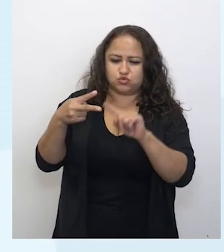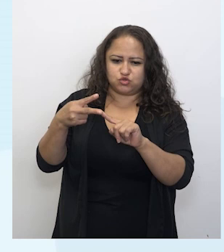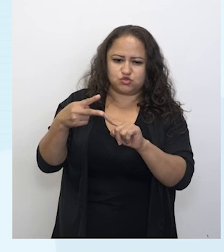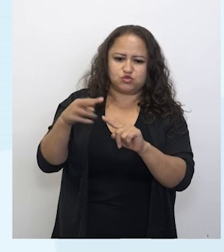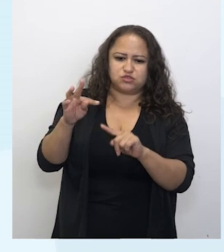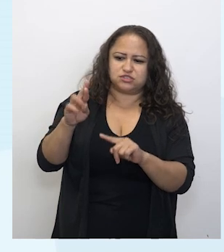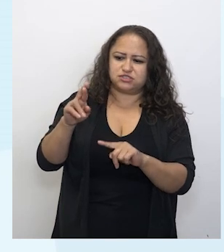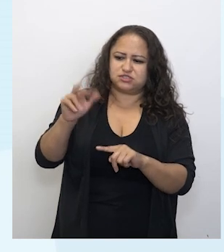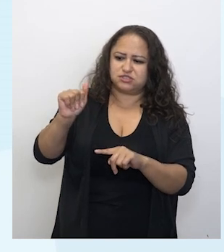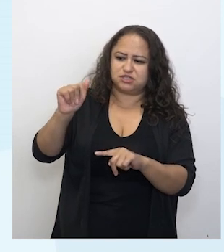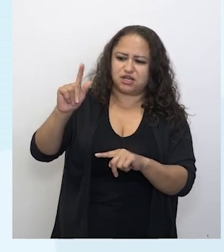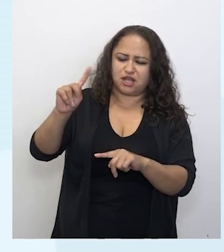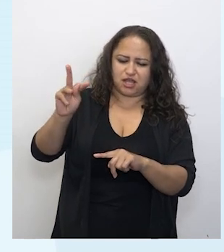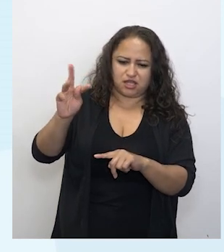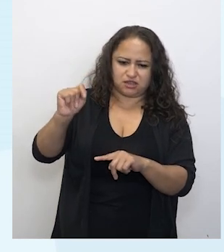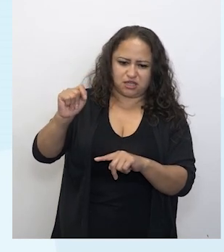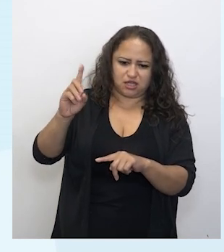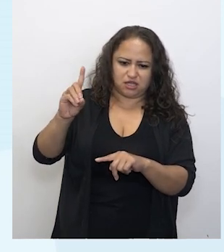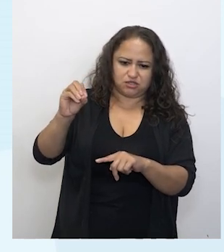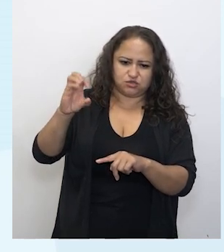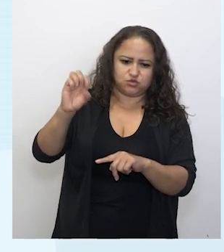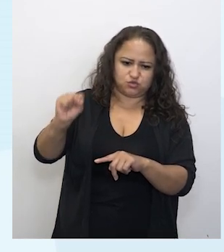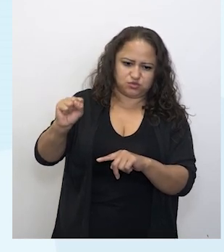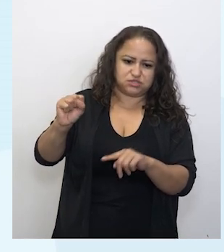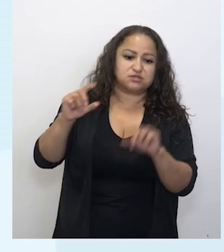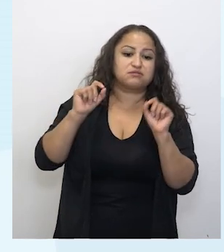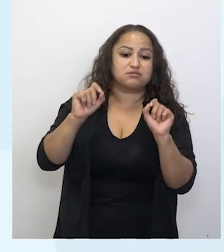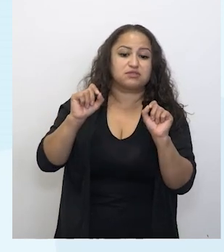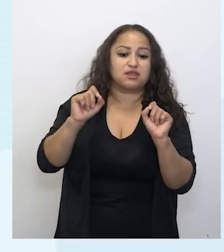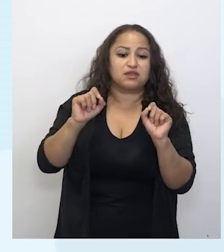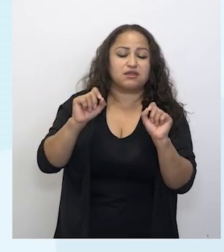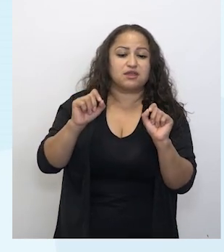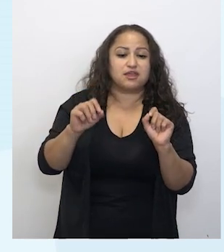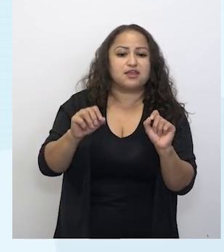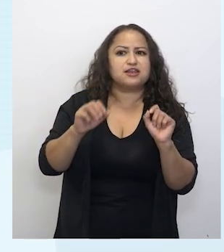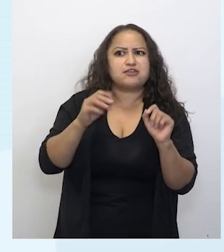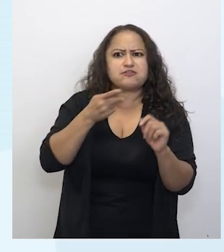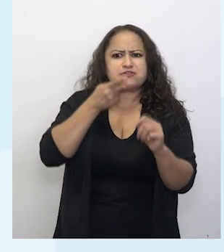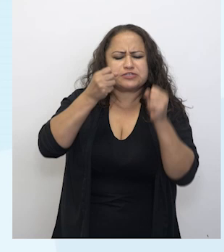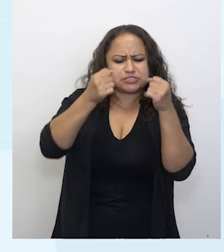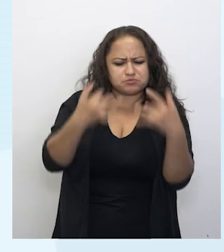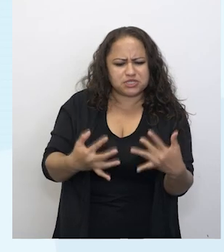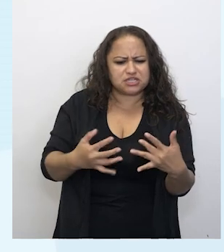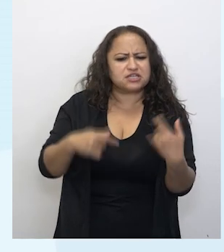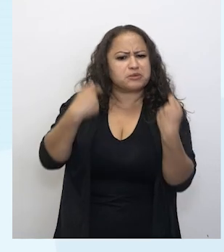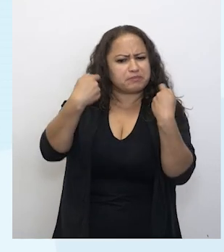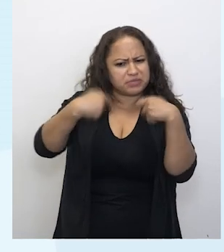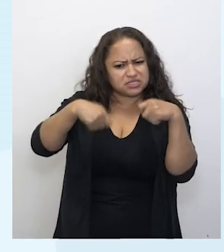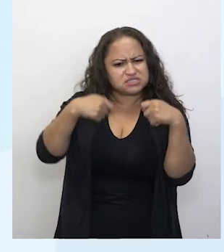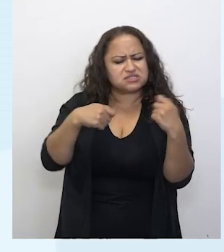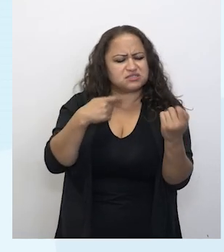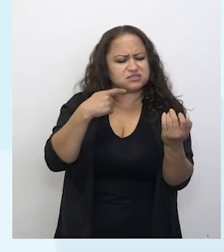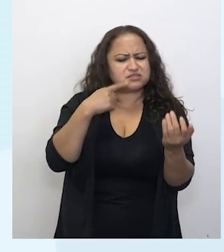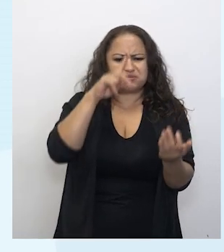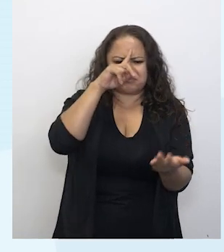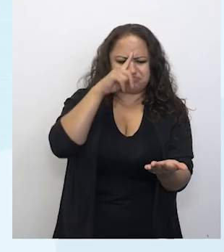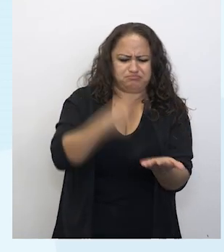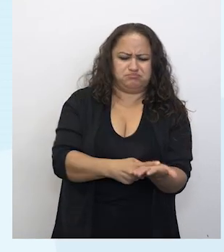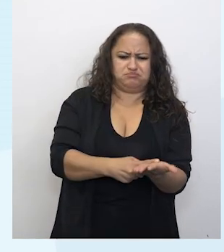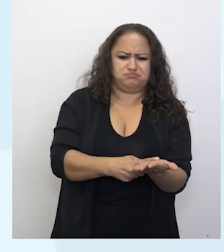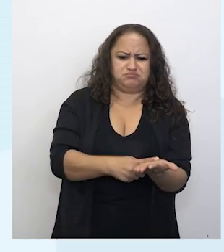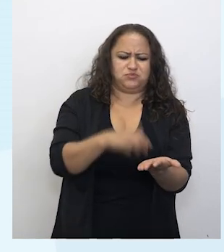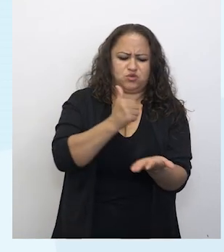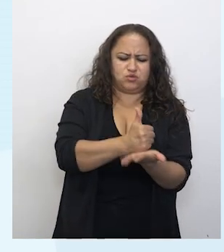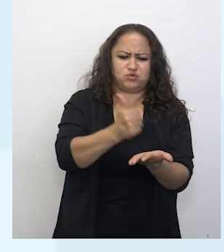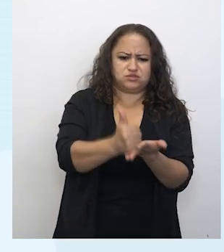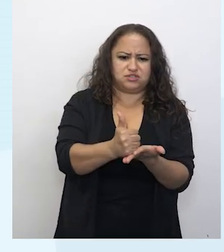segundo tratado, ele defende, né, que é necessário haver esse contrato social. Agora,